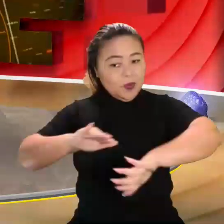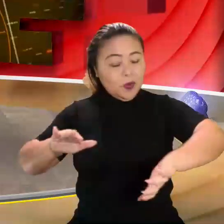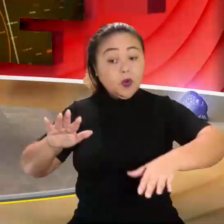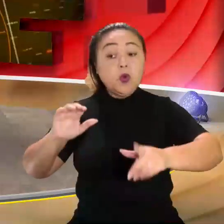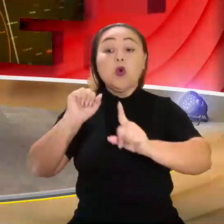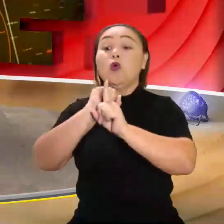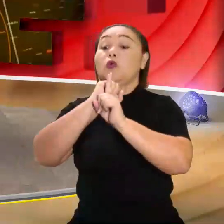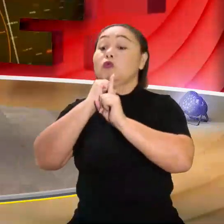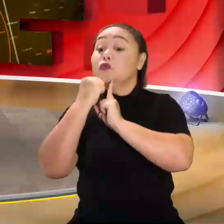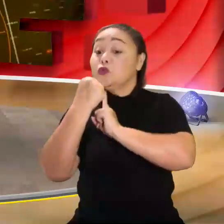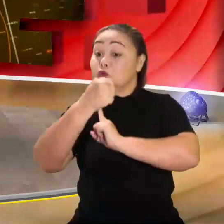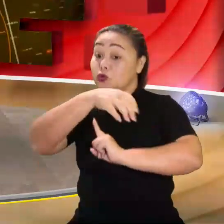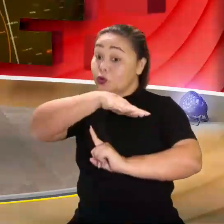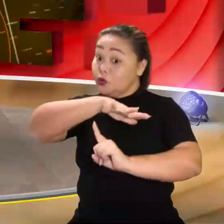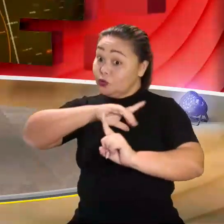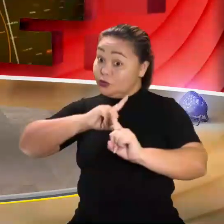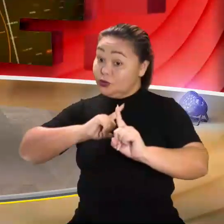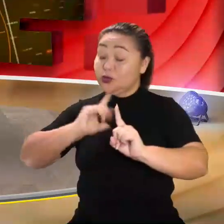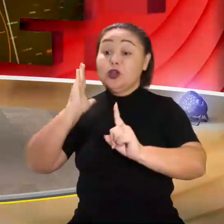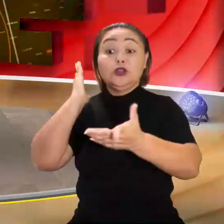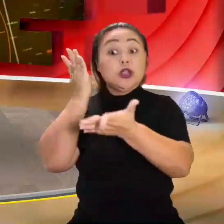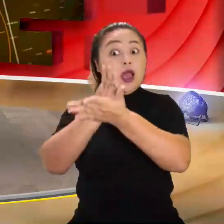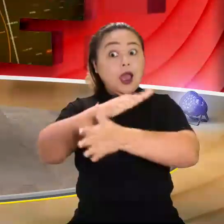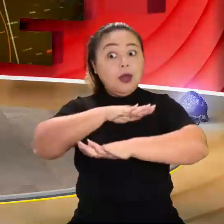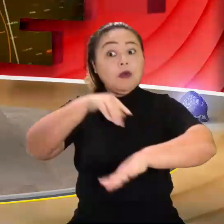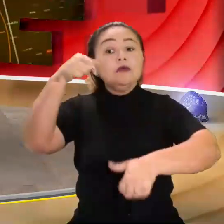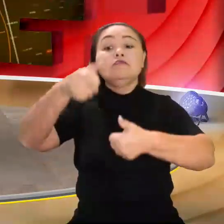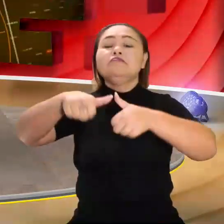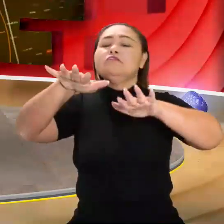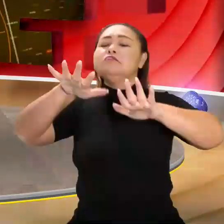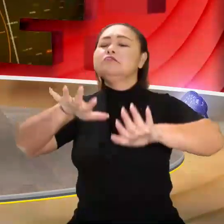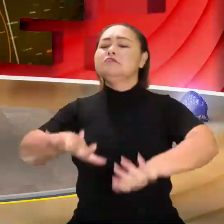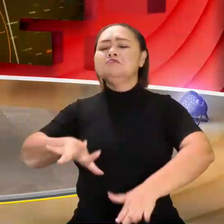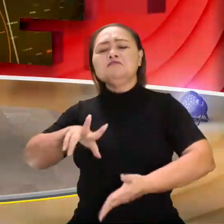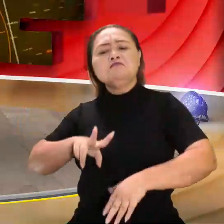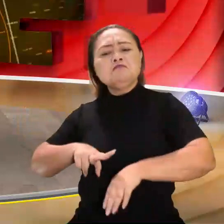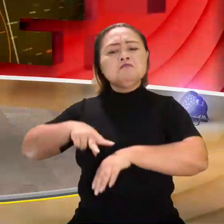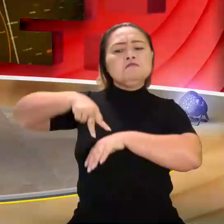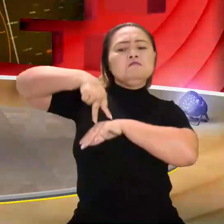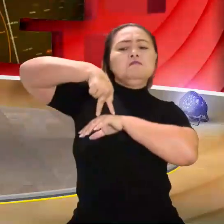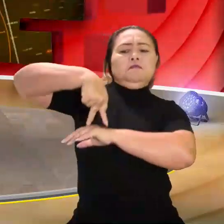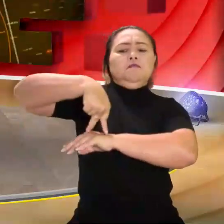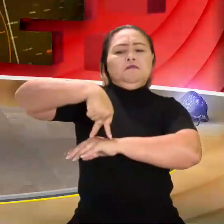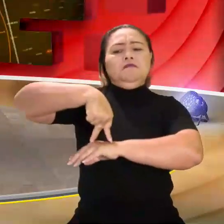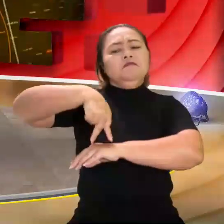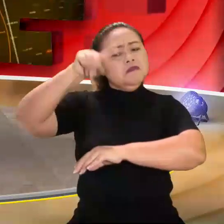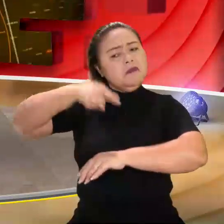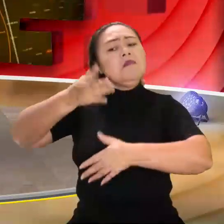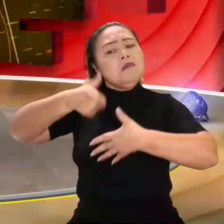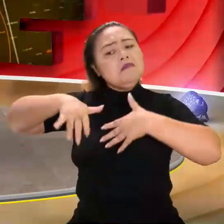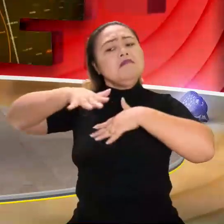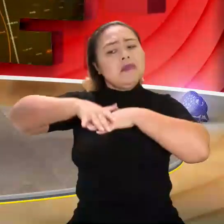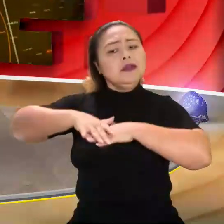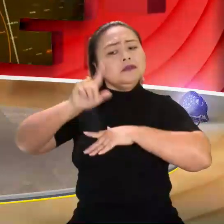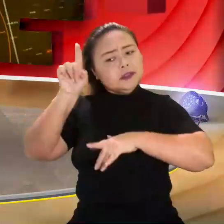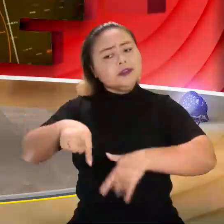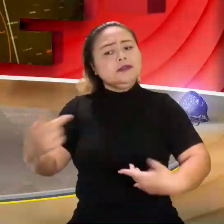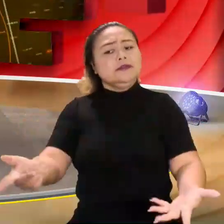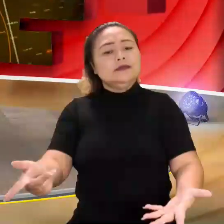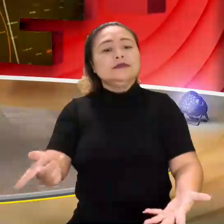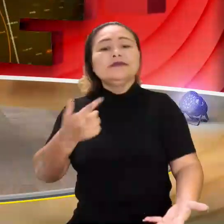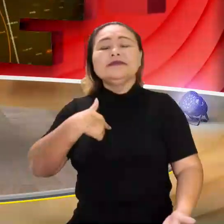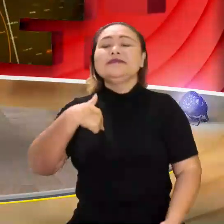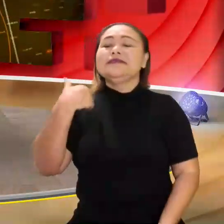pouquinho de espanhol, sociologia, e nós estamos aqui firme e forte, porque matemática é isso aí. Né? E na